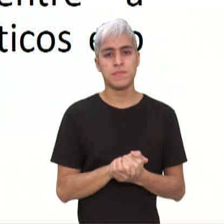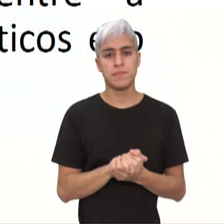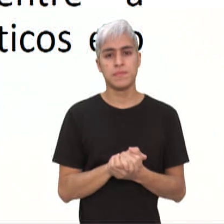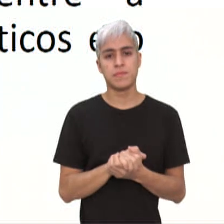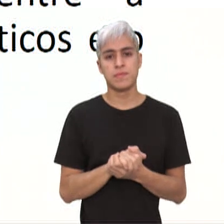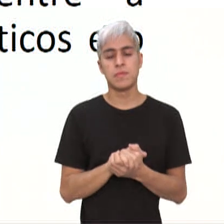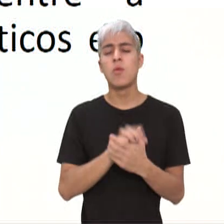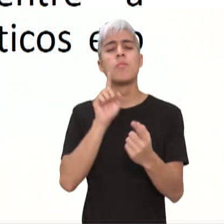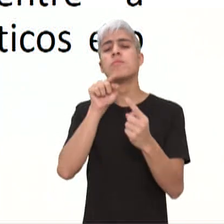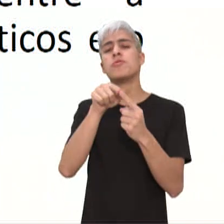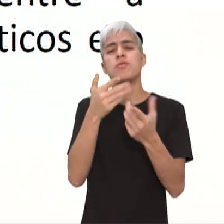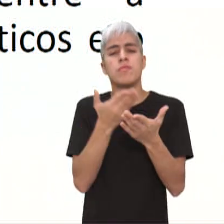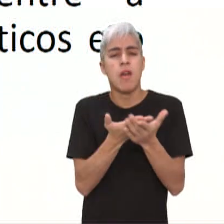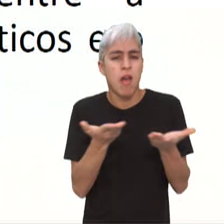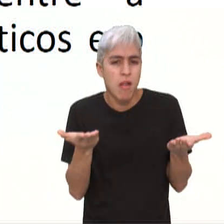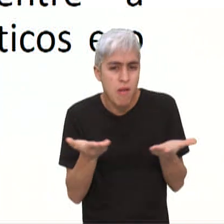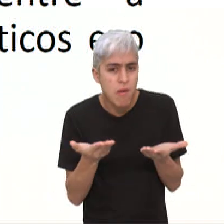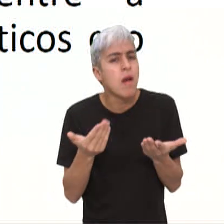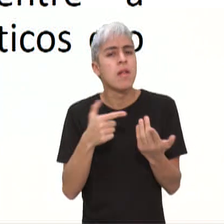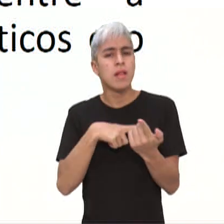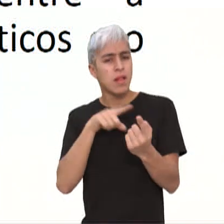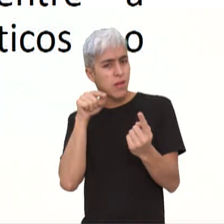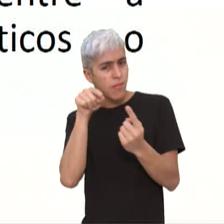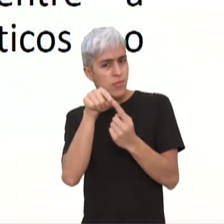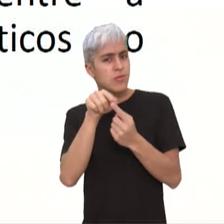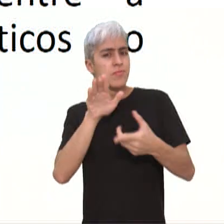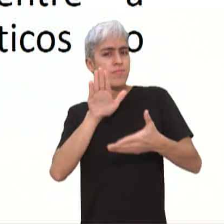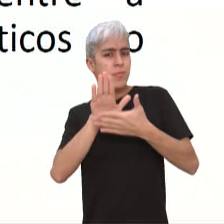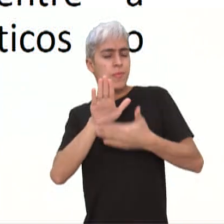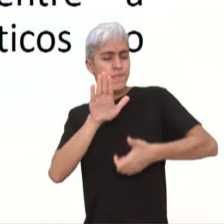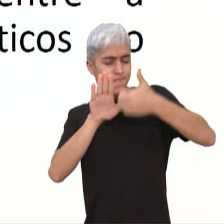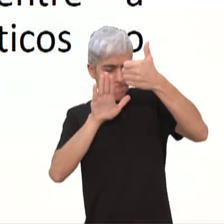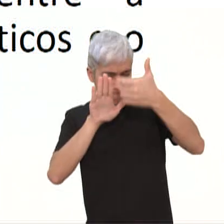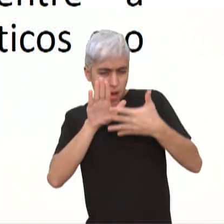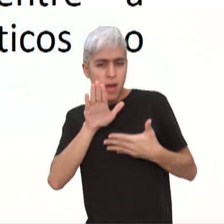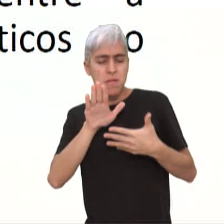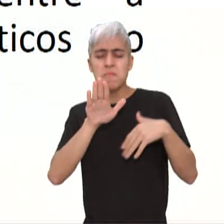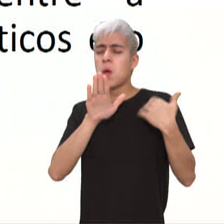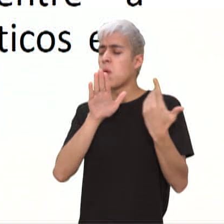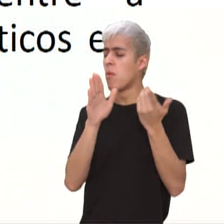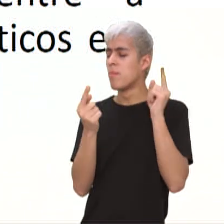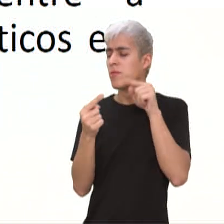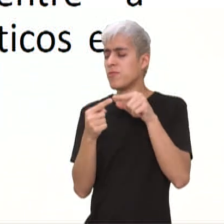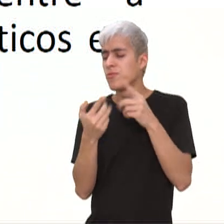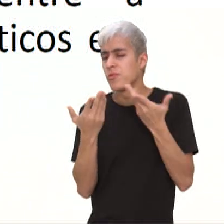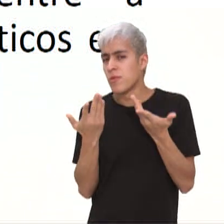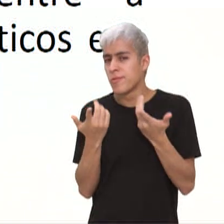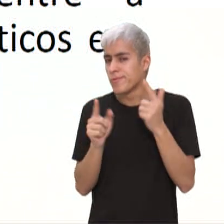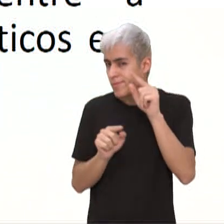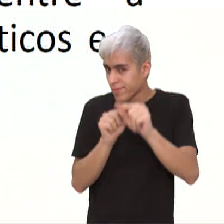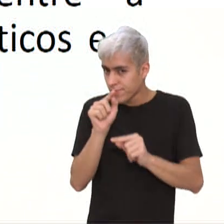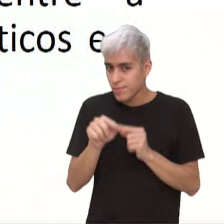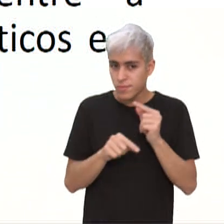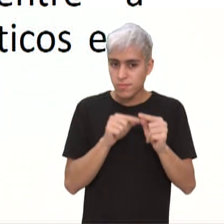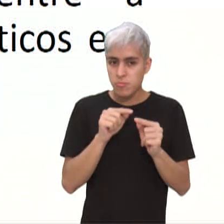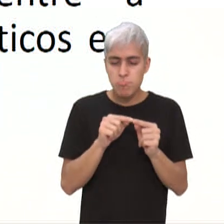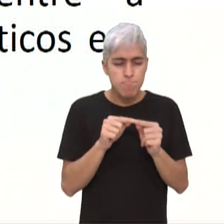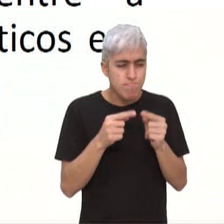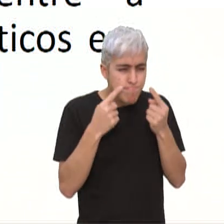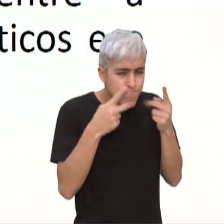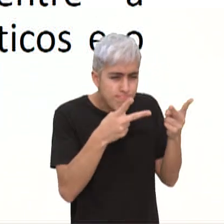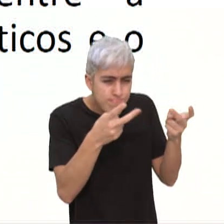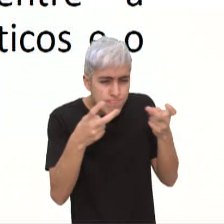aula de hoje. Nós temos um objetivo proposto para a aula de hoje. E qual que é ele? Reconhecer as